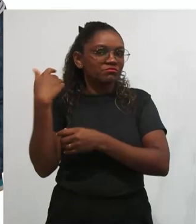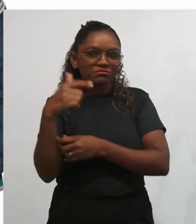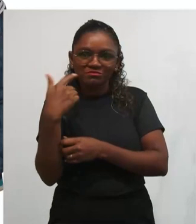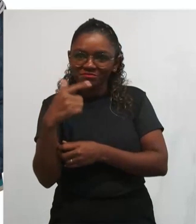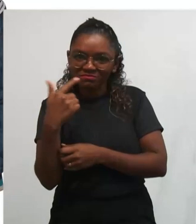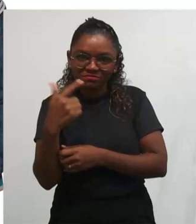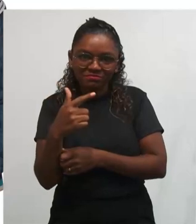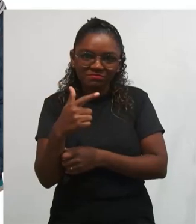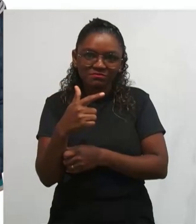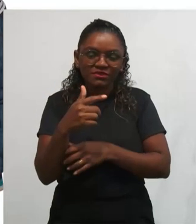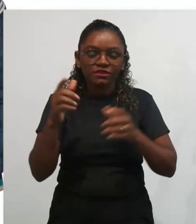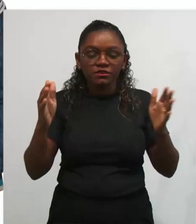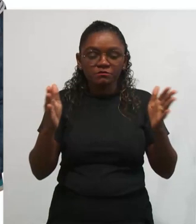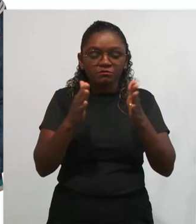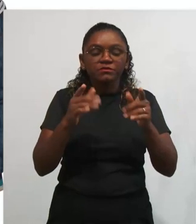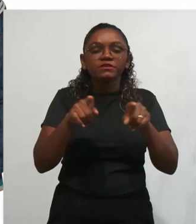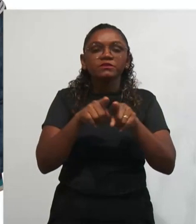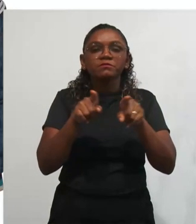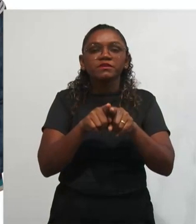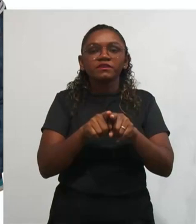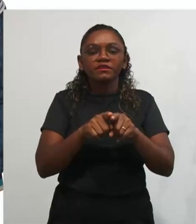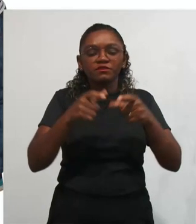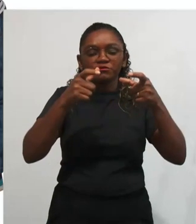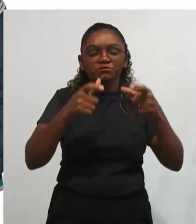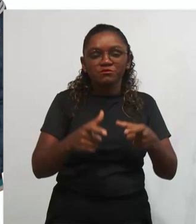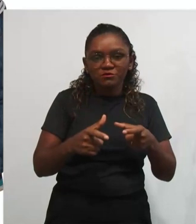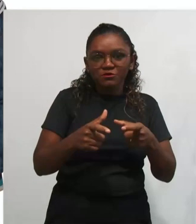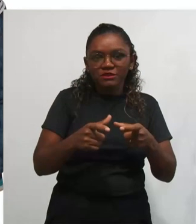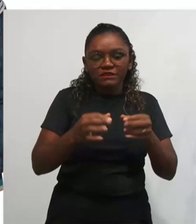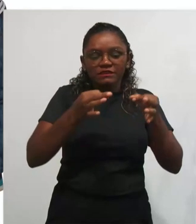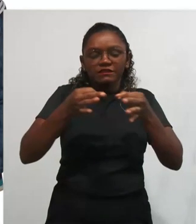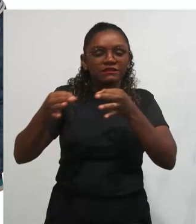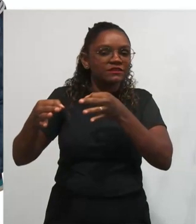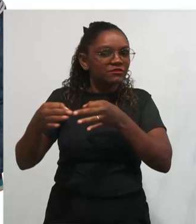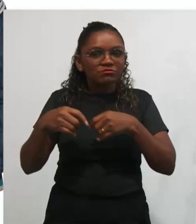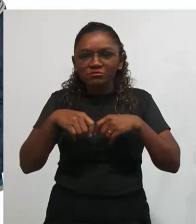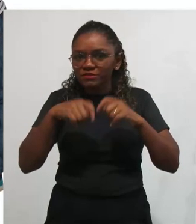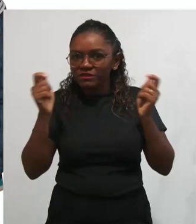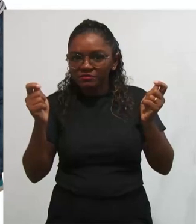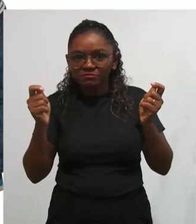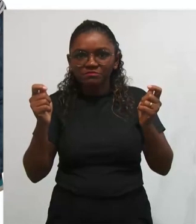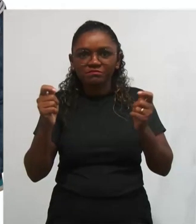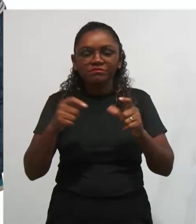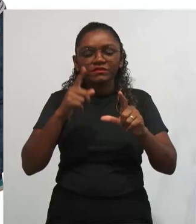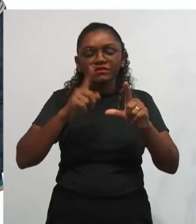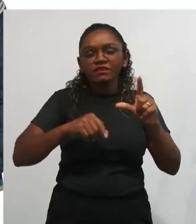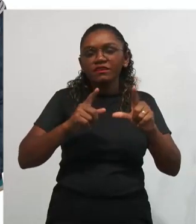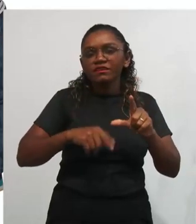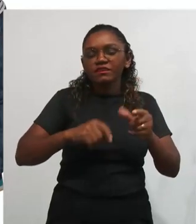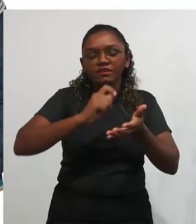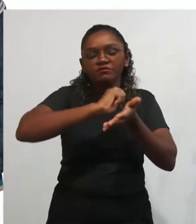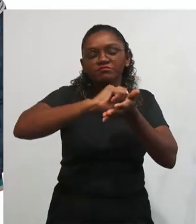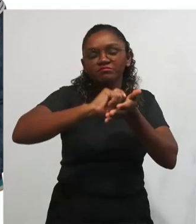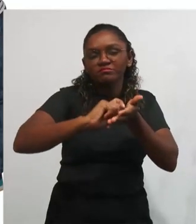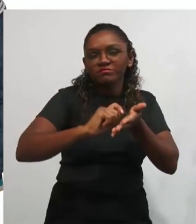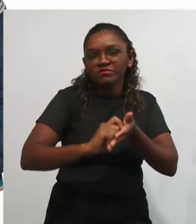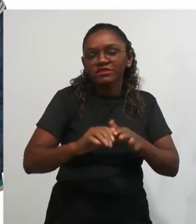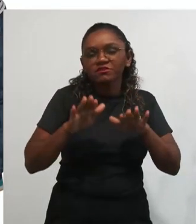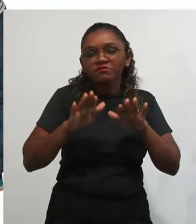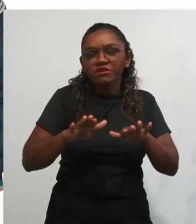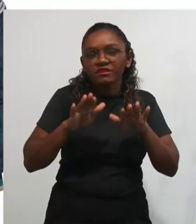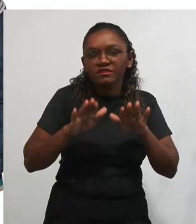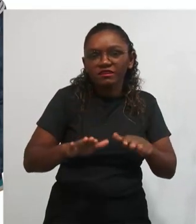escrita o espaçamento também ir regular entre elas a escrita se torna mais lenta em comparação das outras